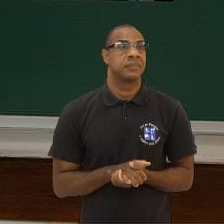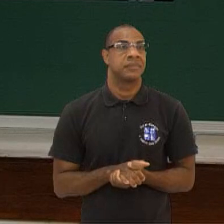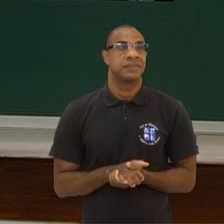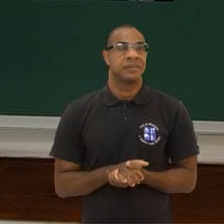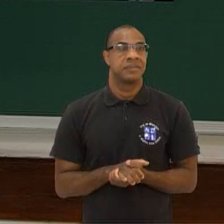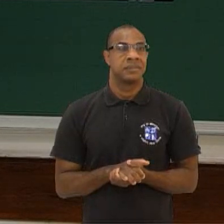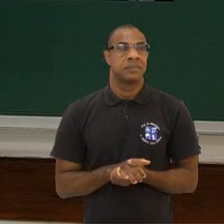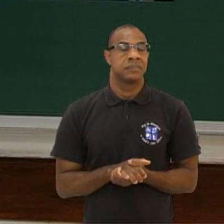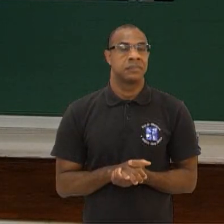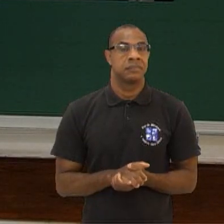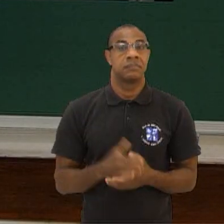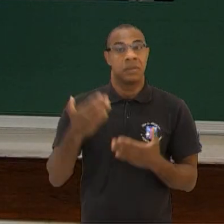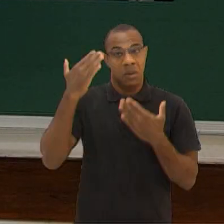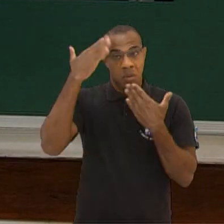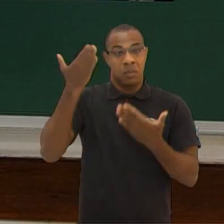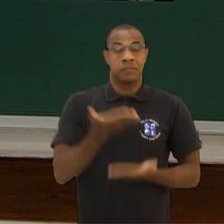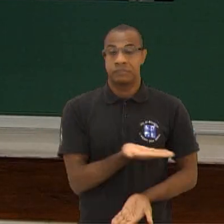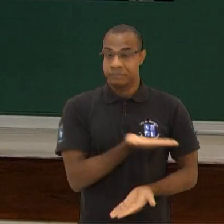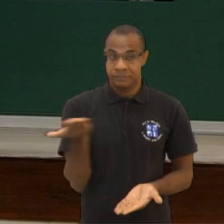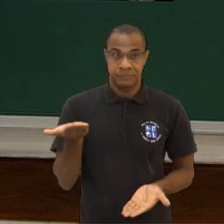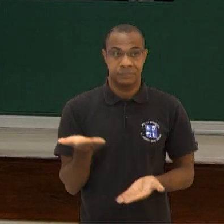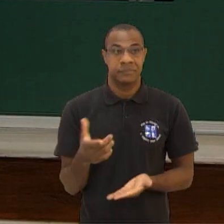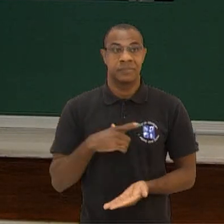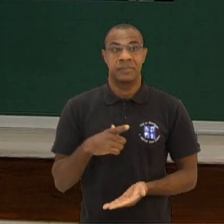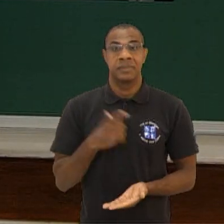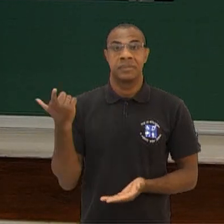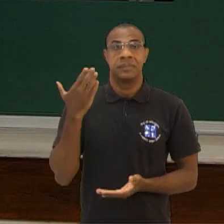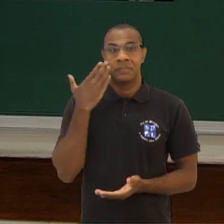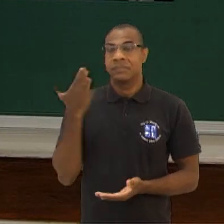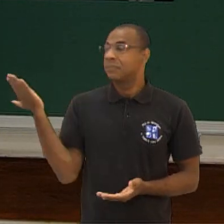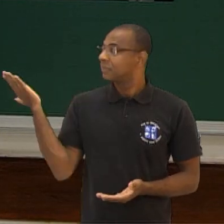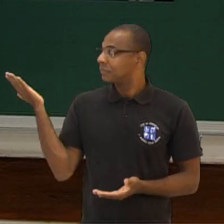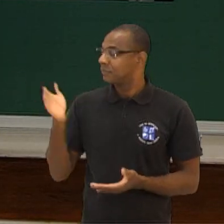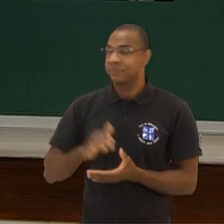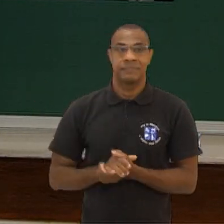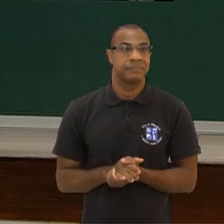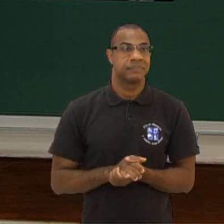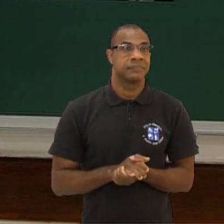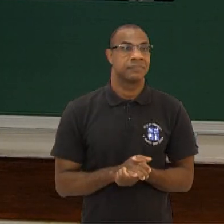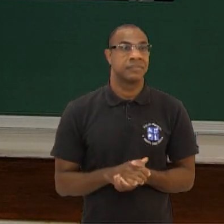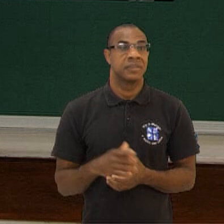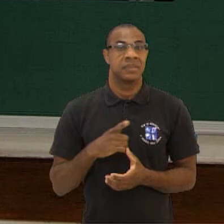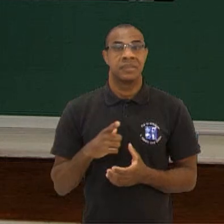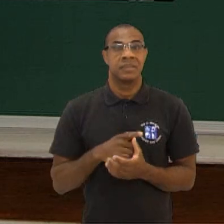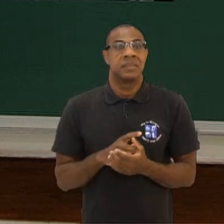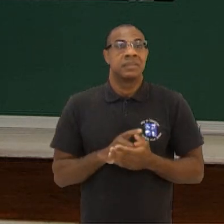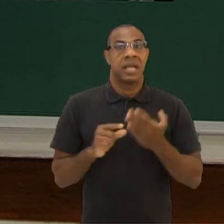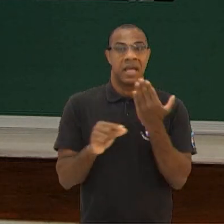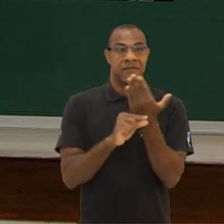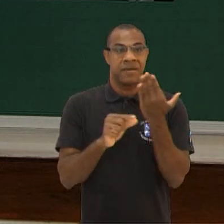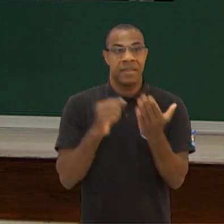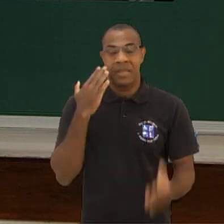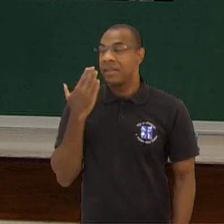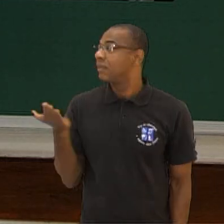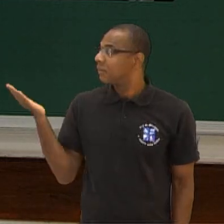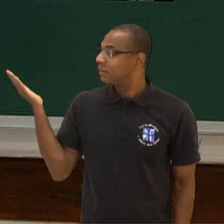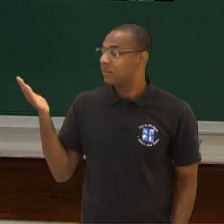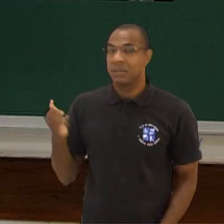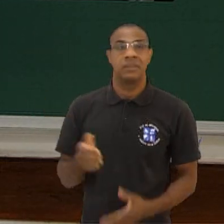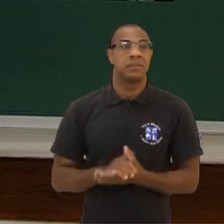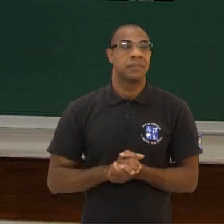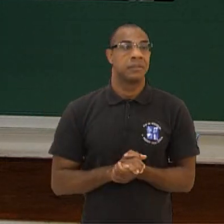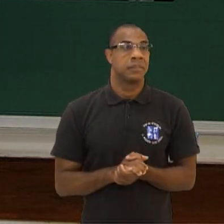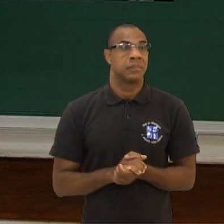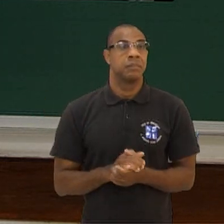Gente, obrigado. Aqui estão as fontes das imagens, as referências que vocês podem encontrar lá no Classroom,